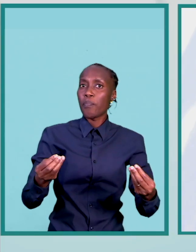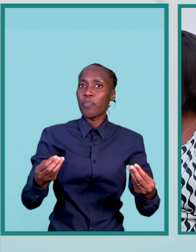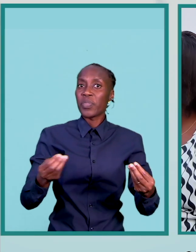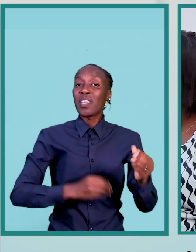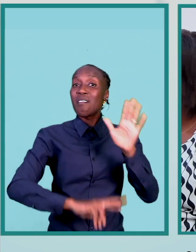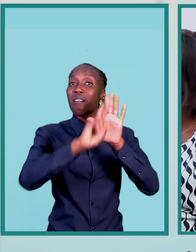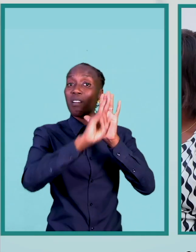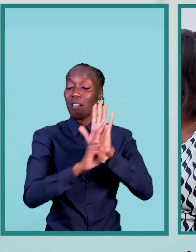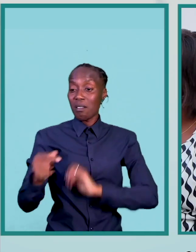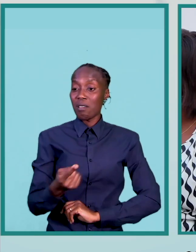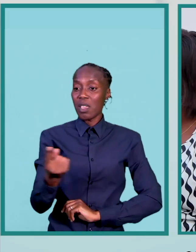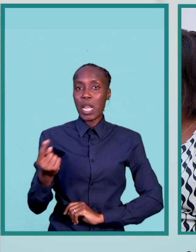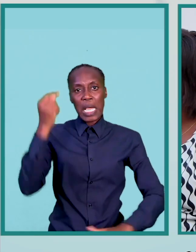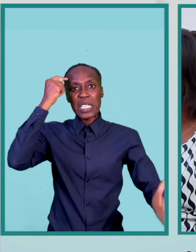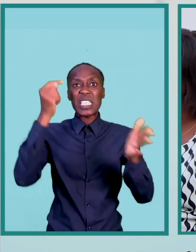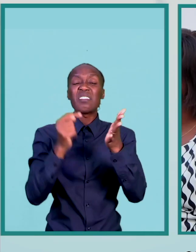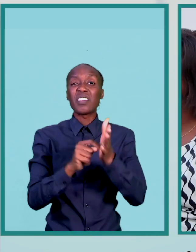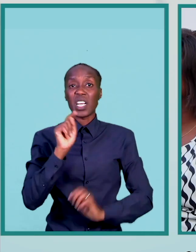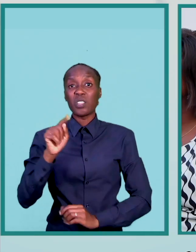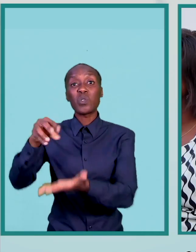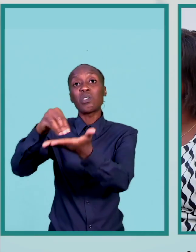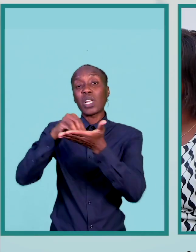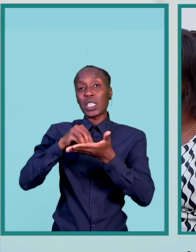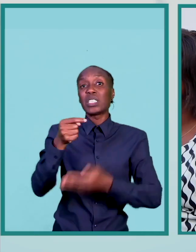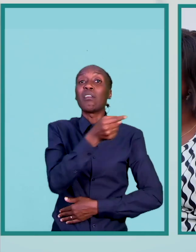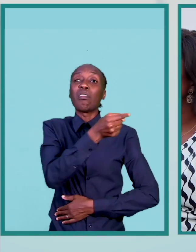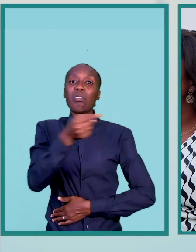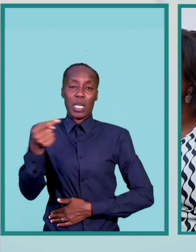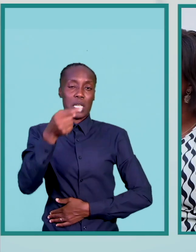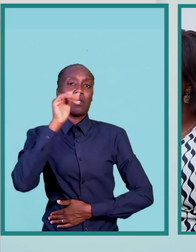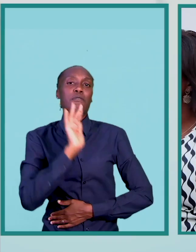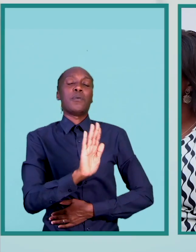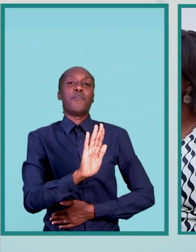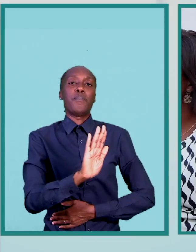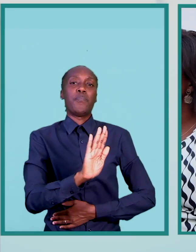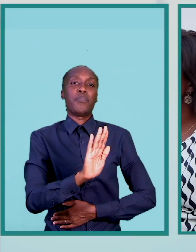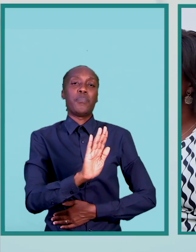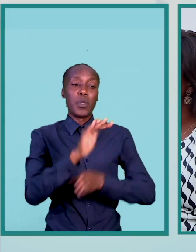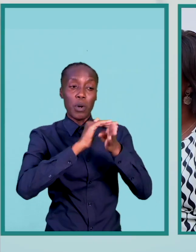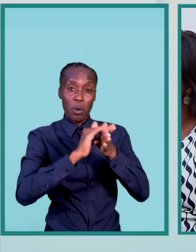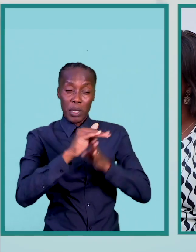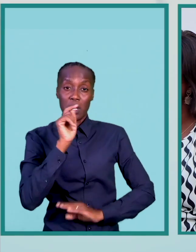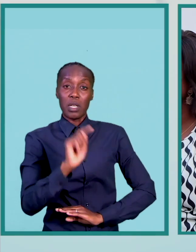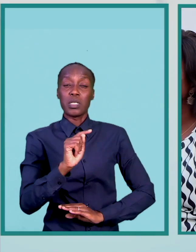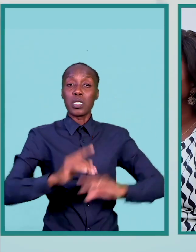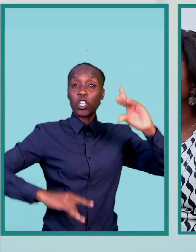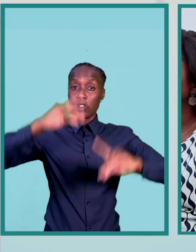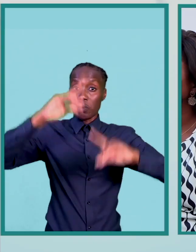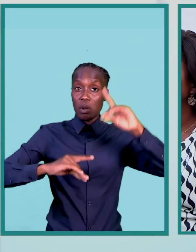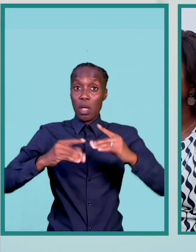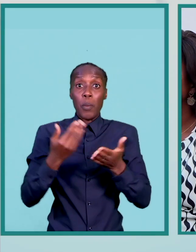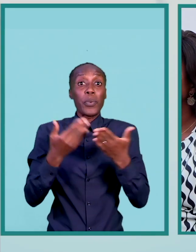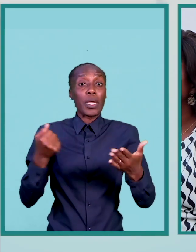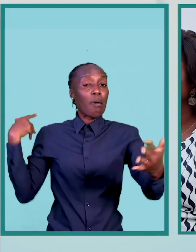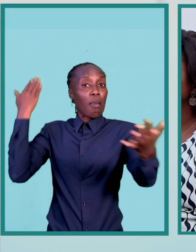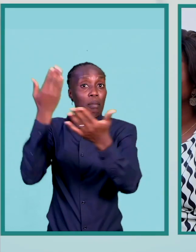costumes? Estes pressupostos acabam influenciando negativamente para a implementação destas políticas, por uma simples razão.